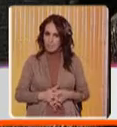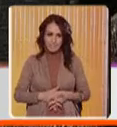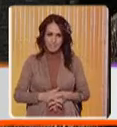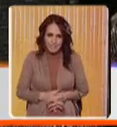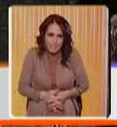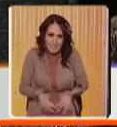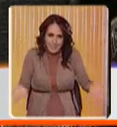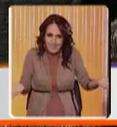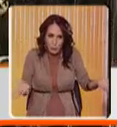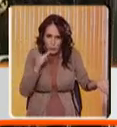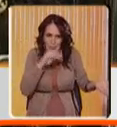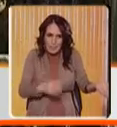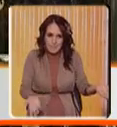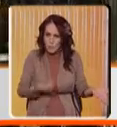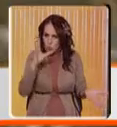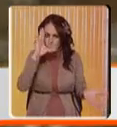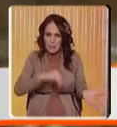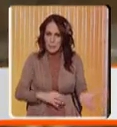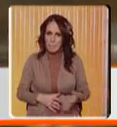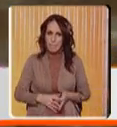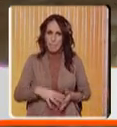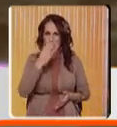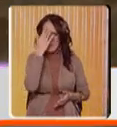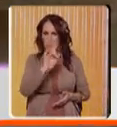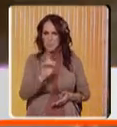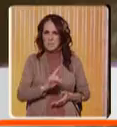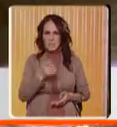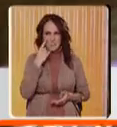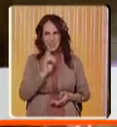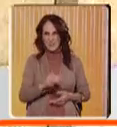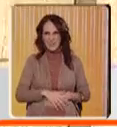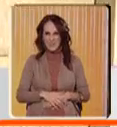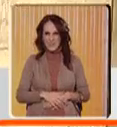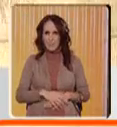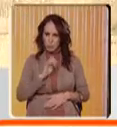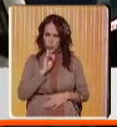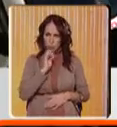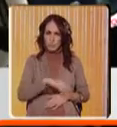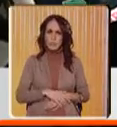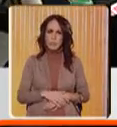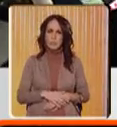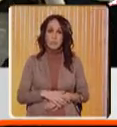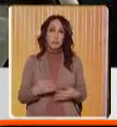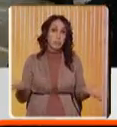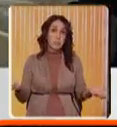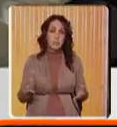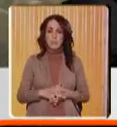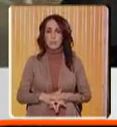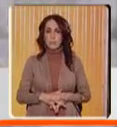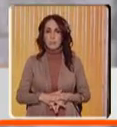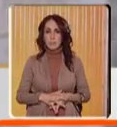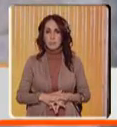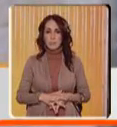Não sei, não tenho conhecimento sobre isso. Não sei. Acho que não tenho conhecimento, não. Pode. Também não sei